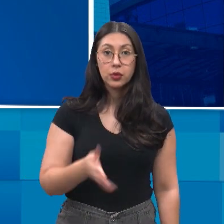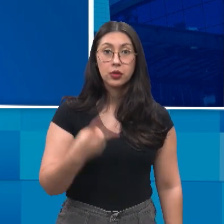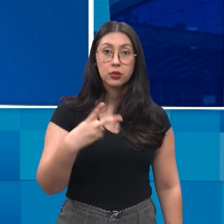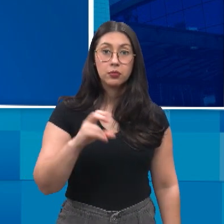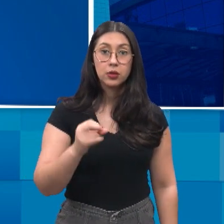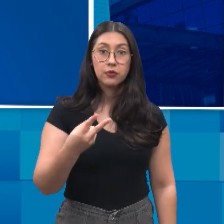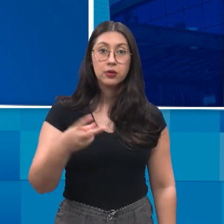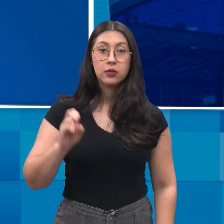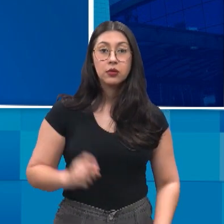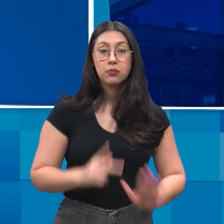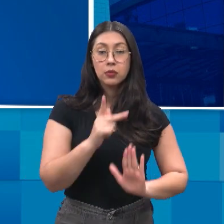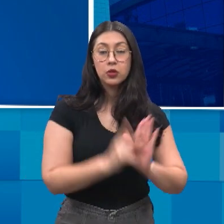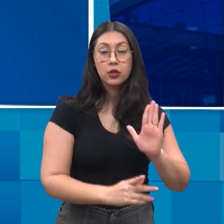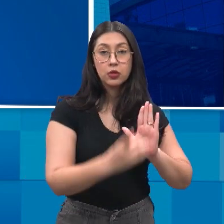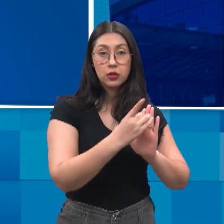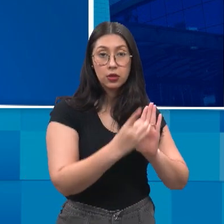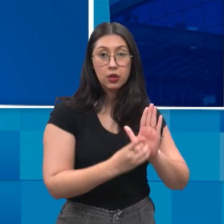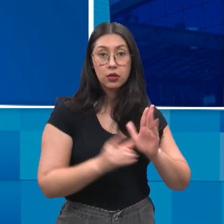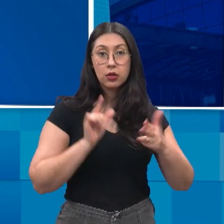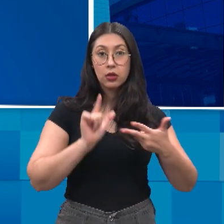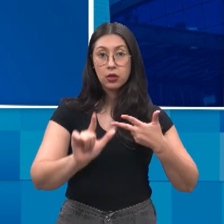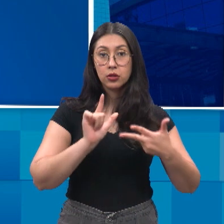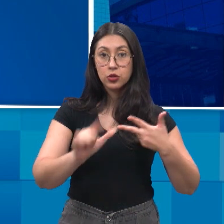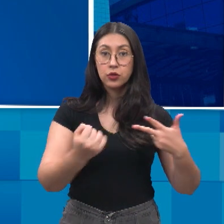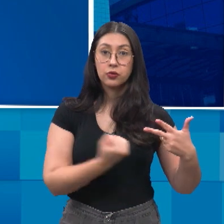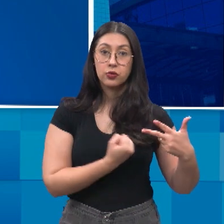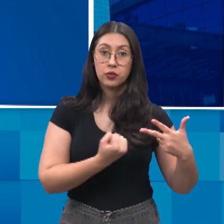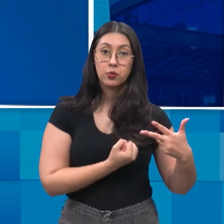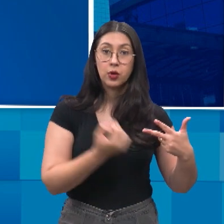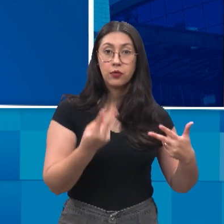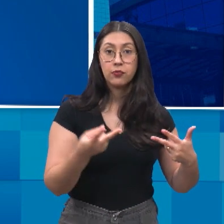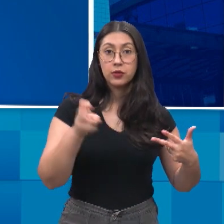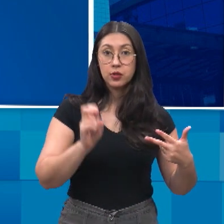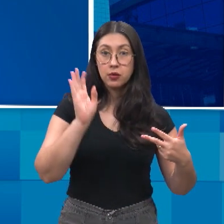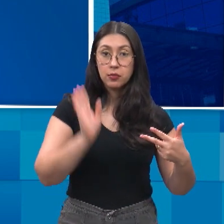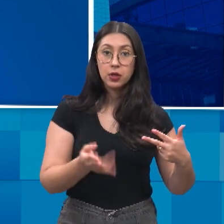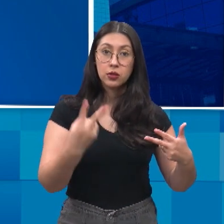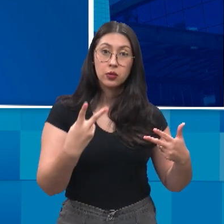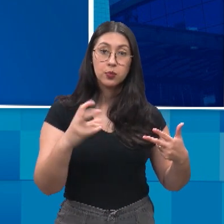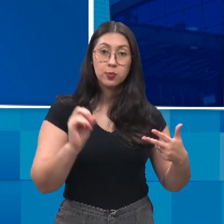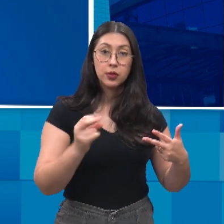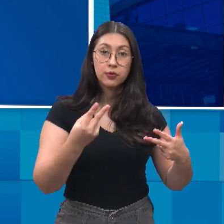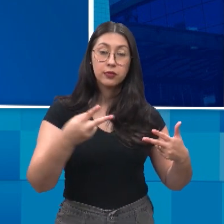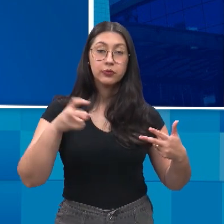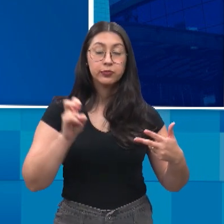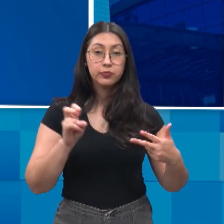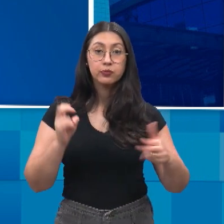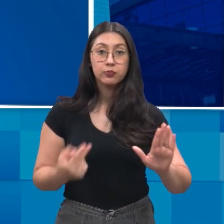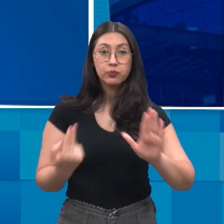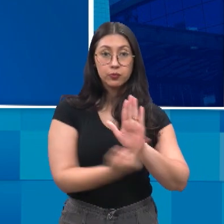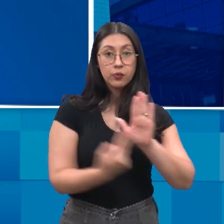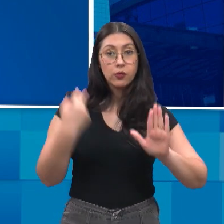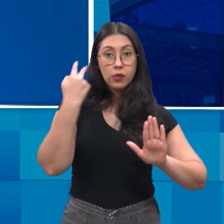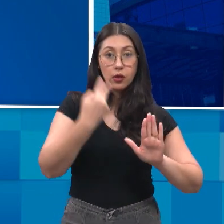decreto legislativo número 25 de 2025, autoria vereador Cláudio